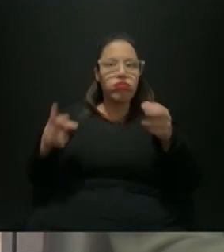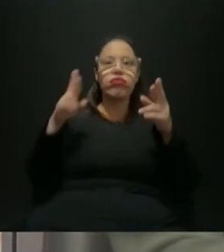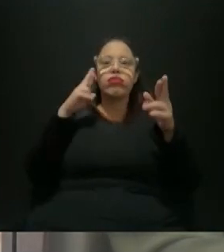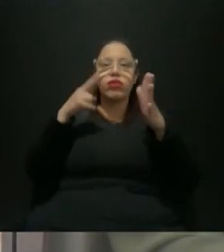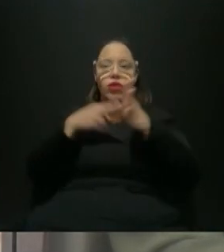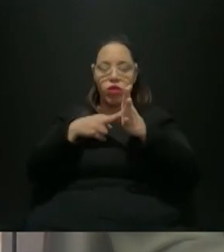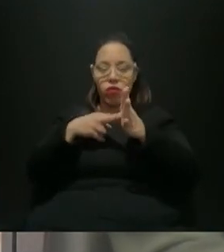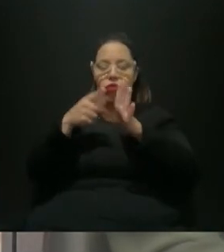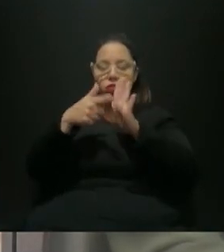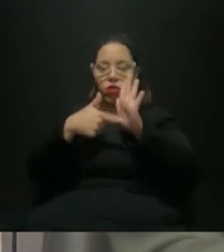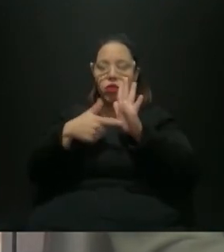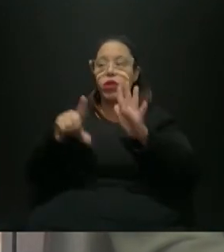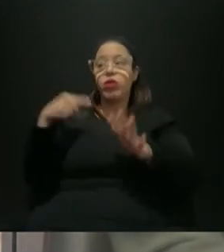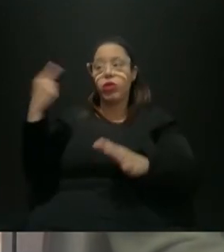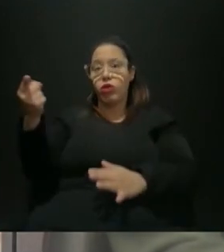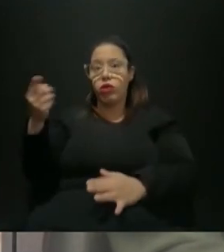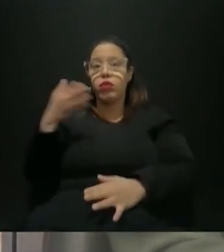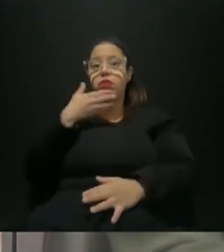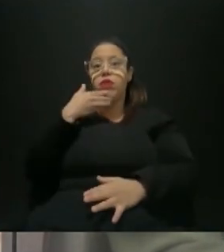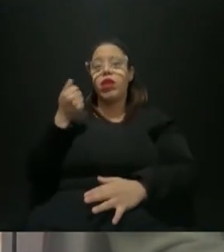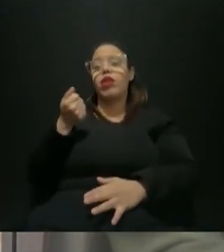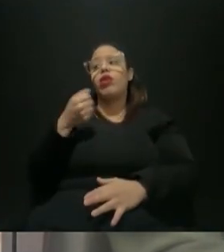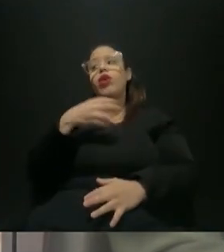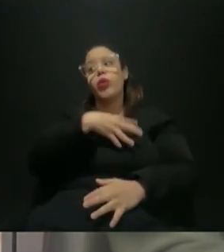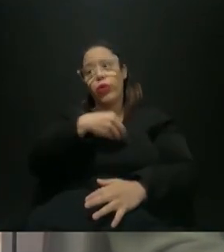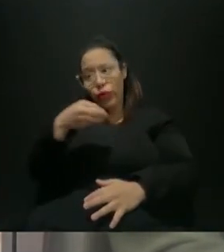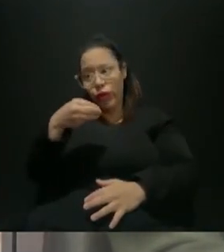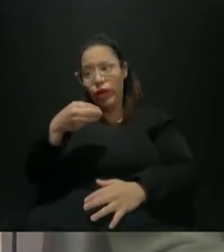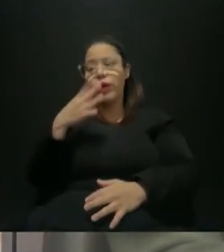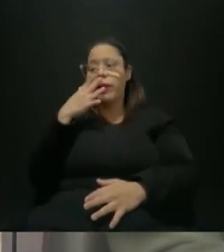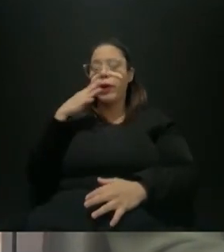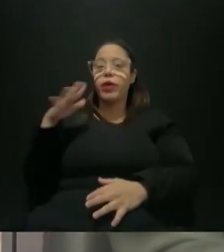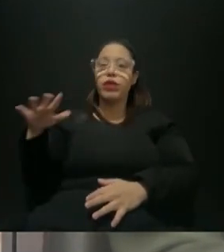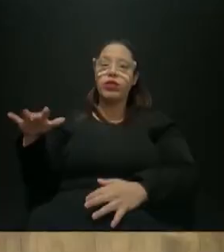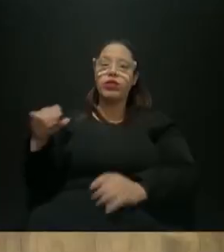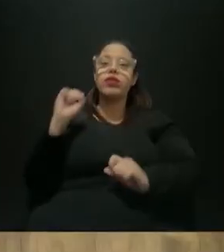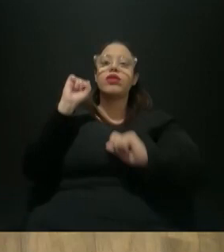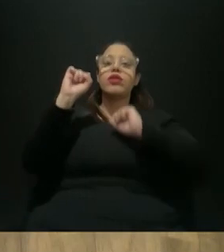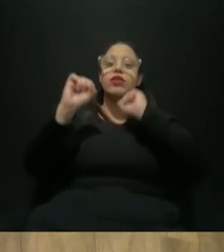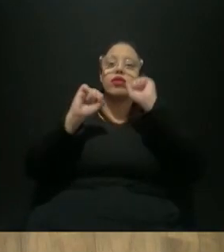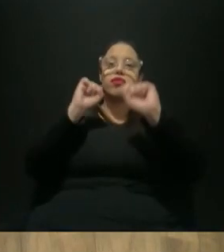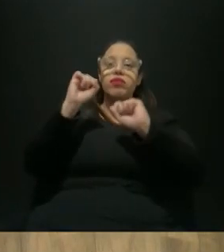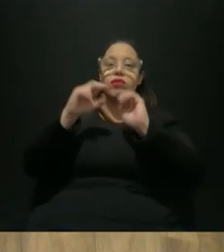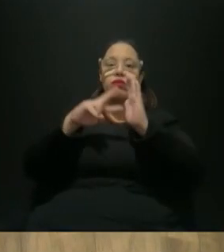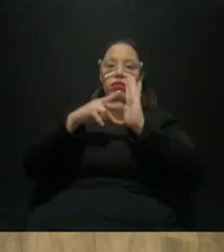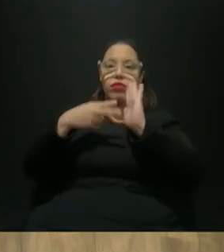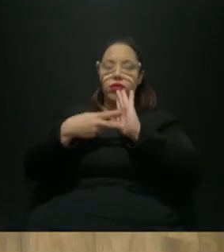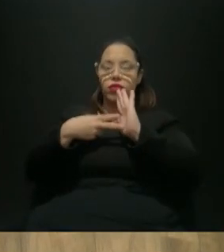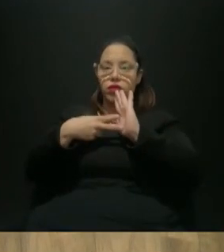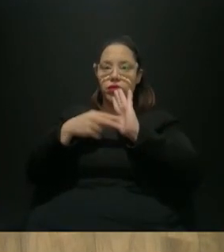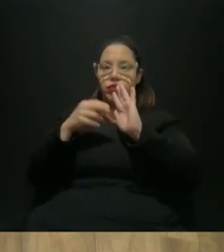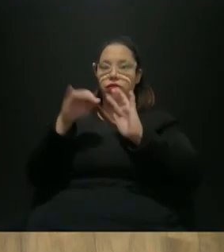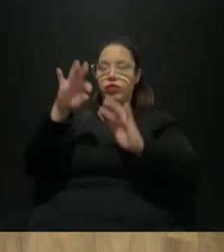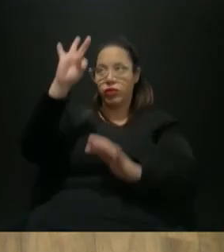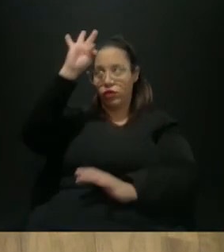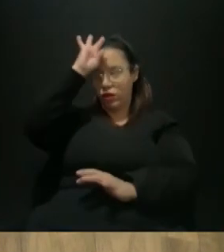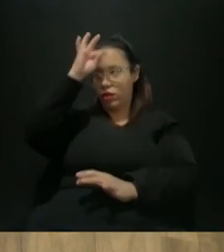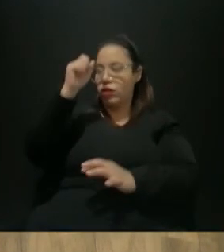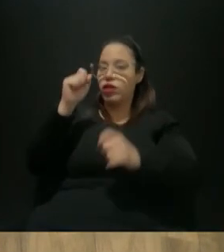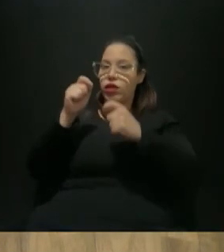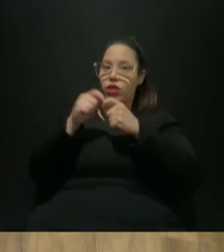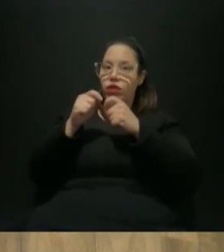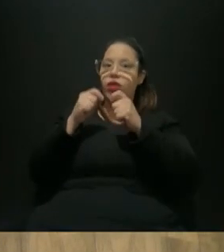melhor para o filho, para a criança. Nesse sentido, doutor, já que o Tiago tocou, e a gente sabe que